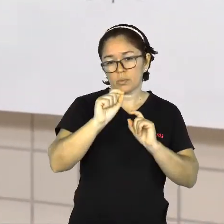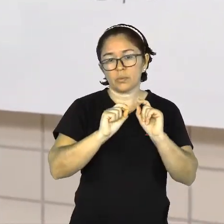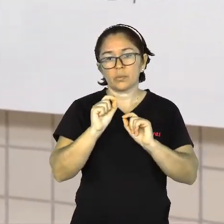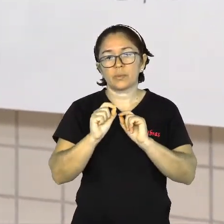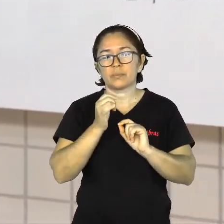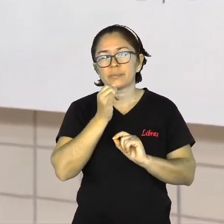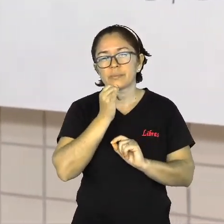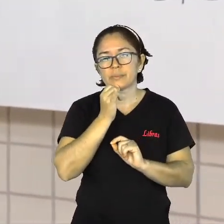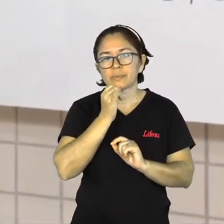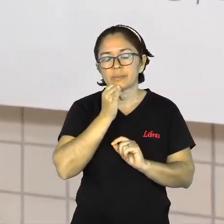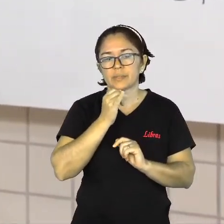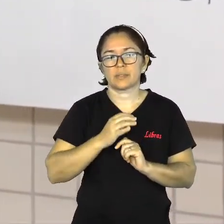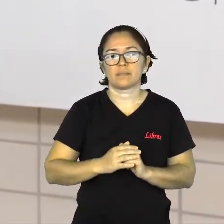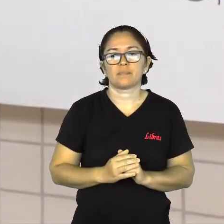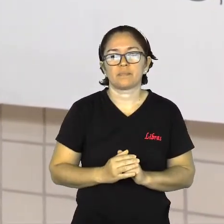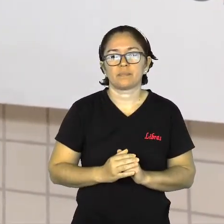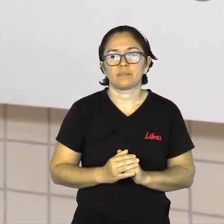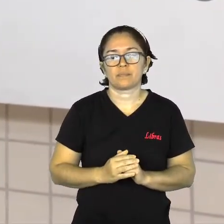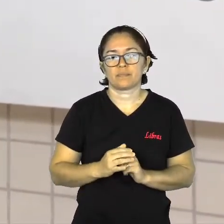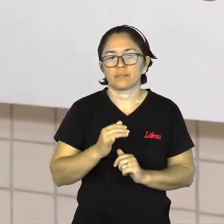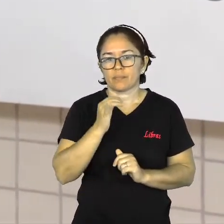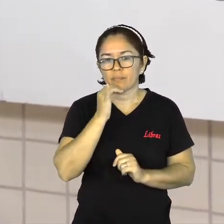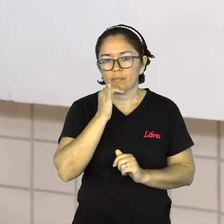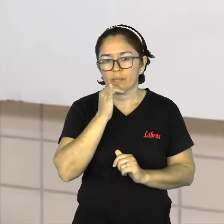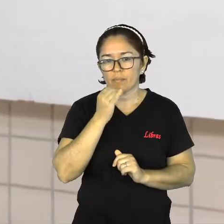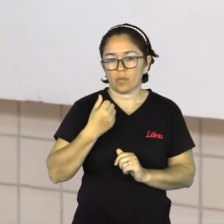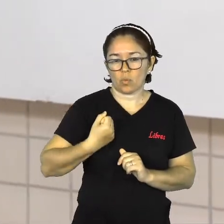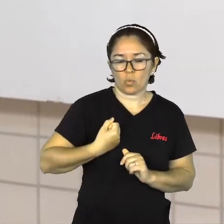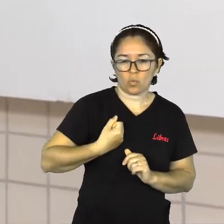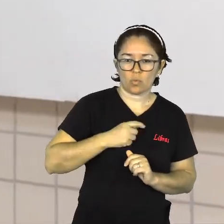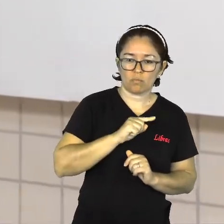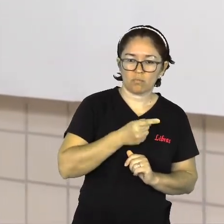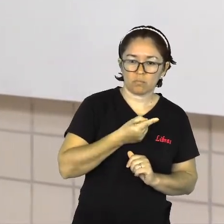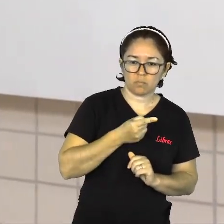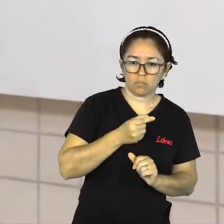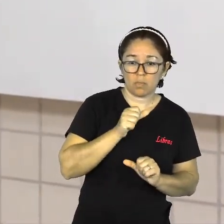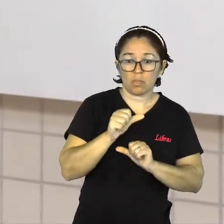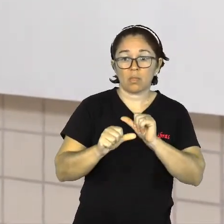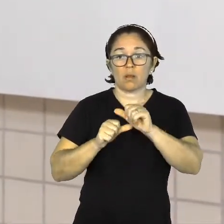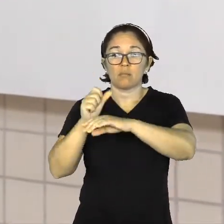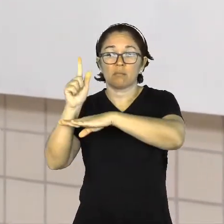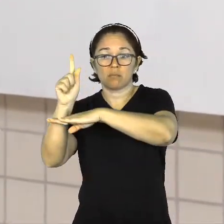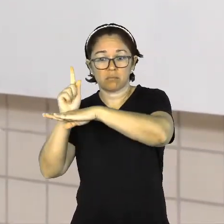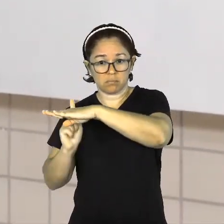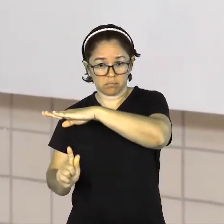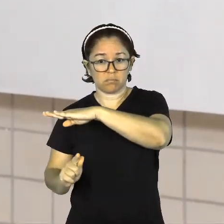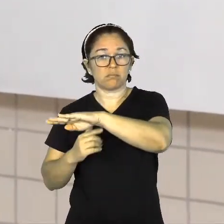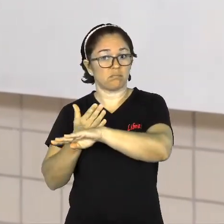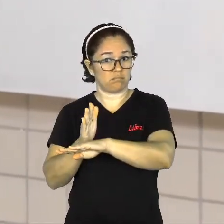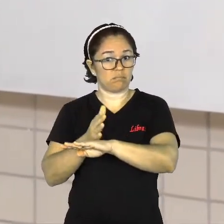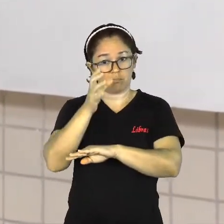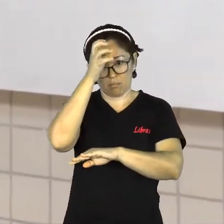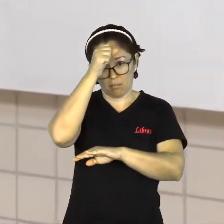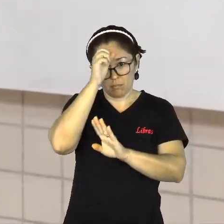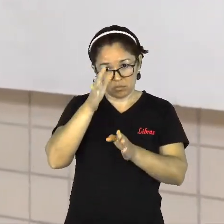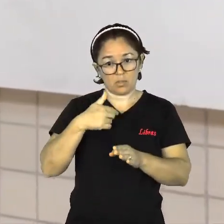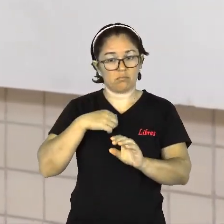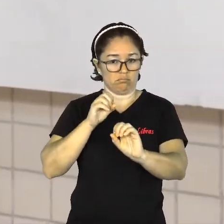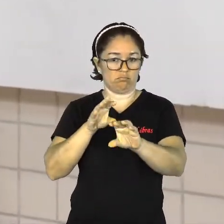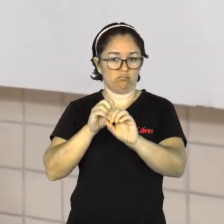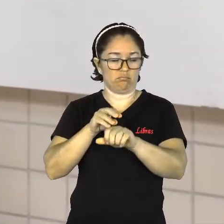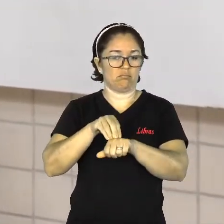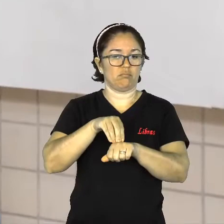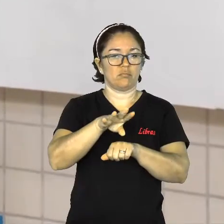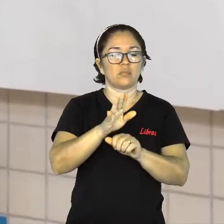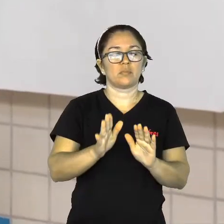eu transformo números decimais em fração. Foi isso que eu ensinei para vocês.